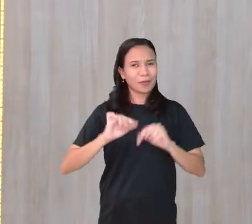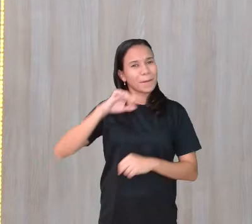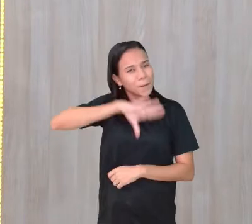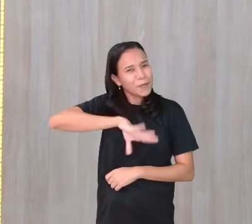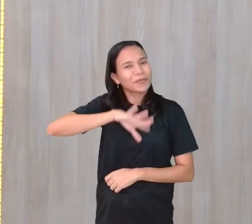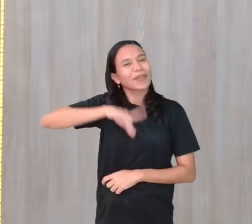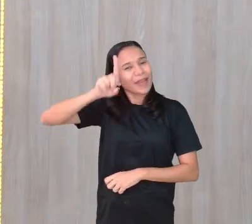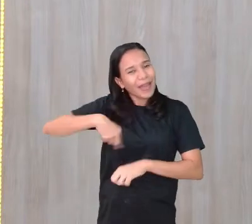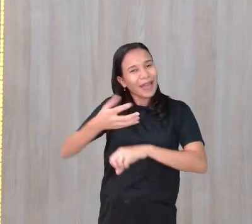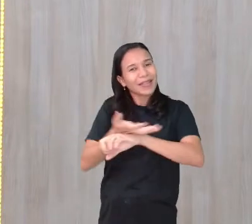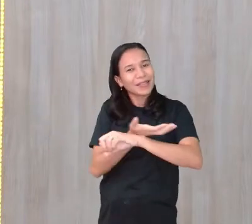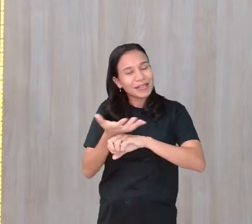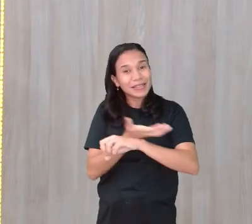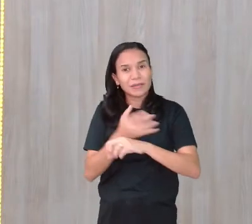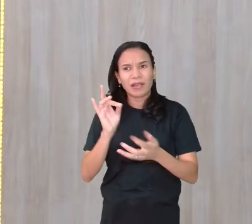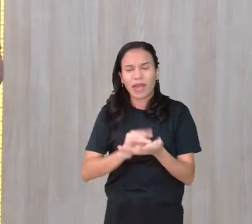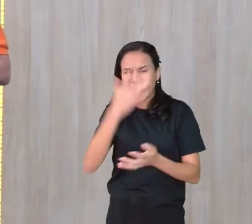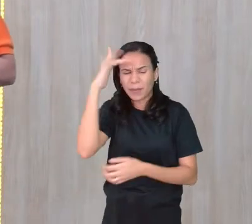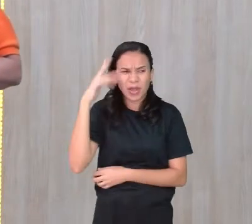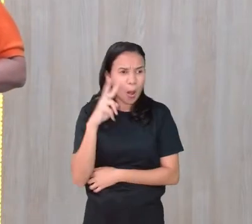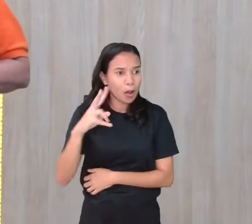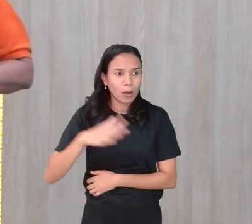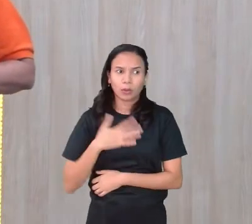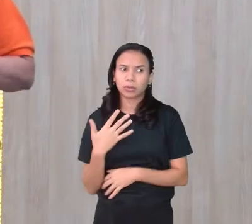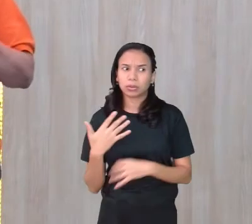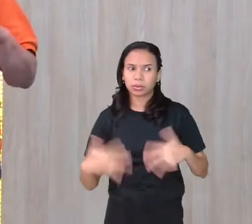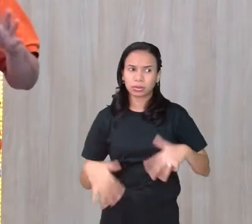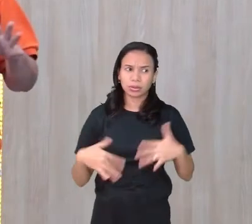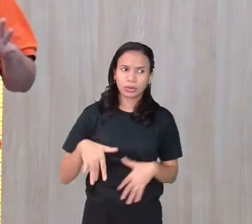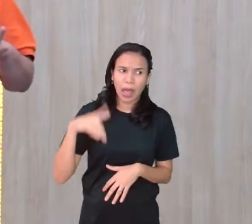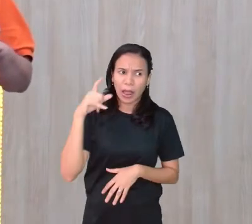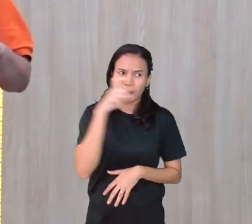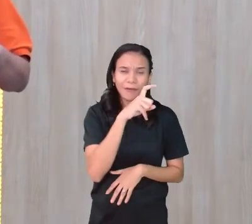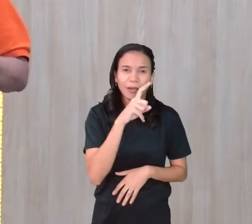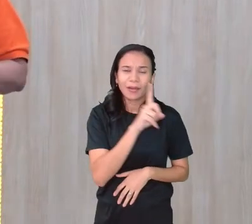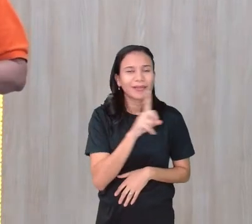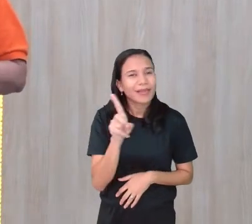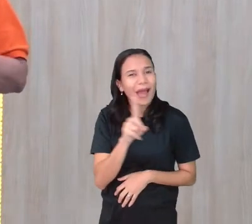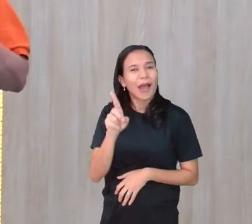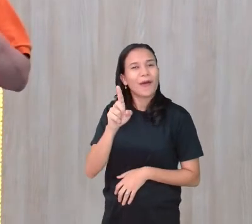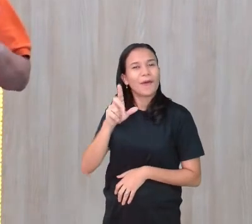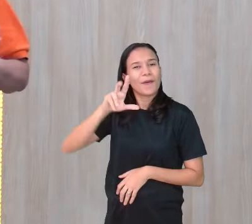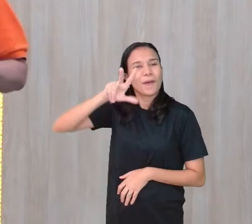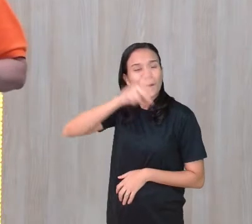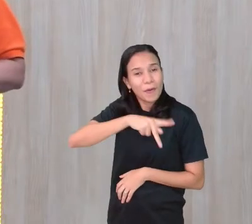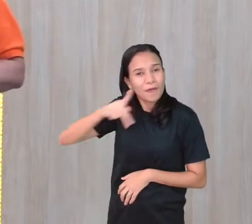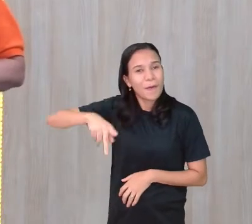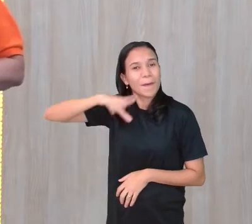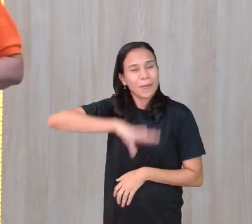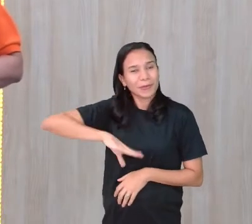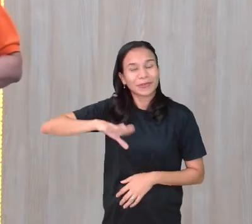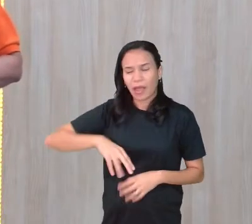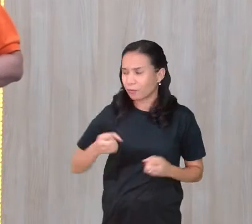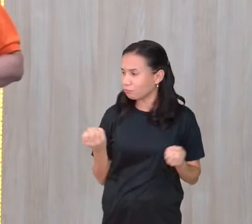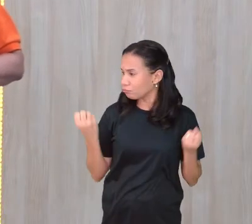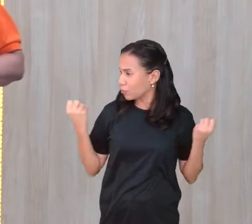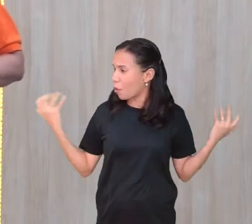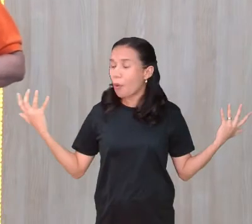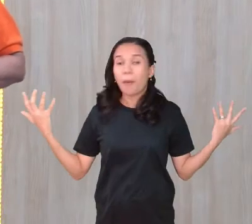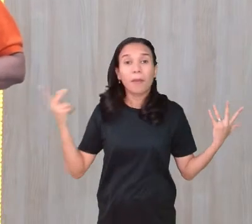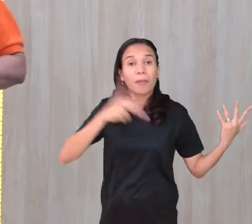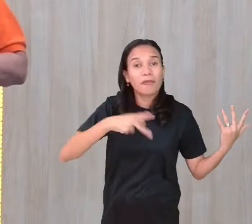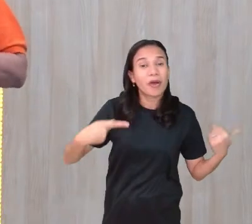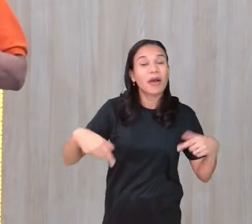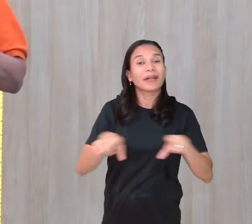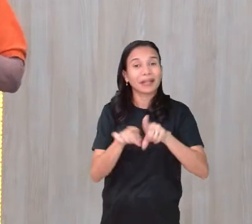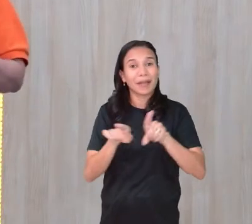uma disciplina que assusta, não é? E aí, o professor de língua portuguesa, e eu acho que os demais professores também, né, professora